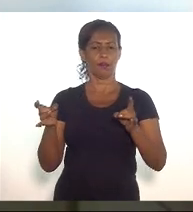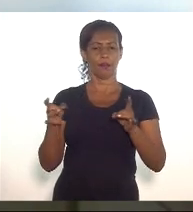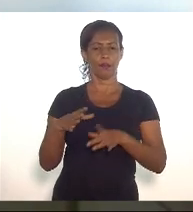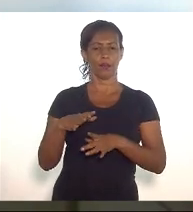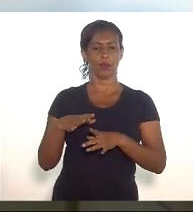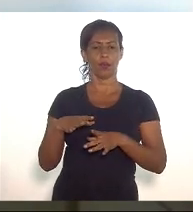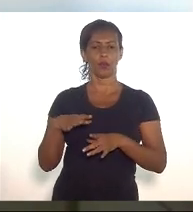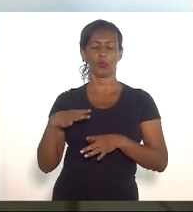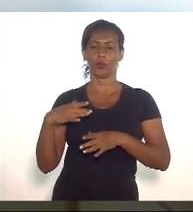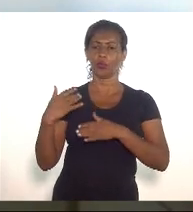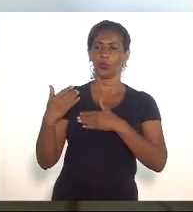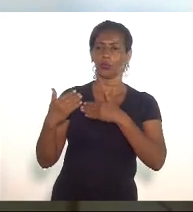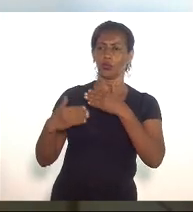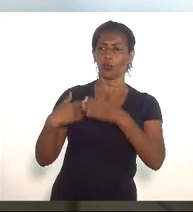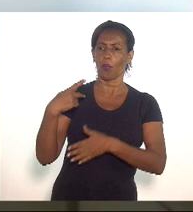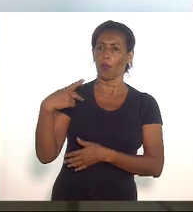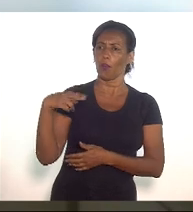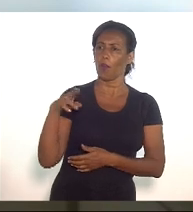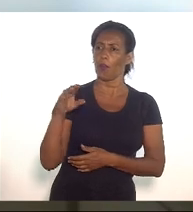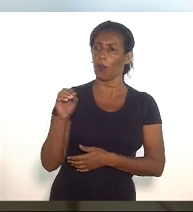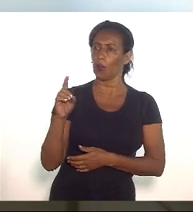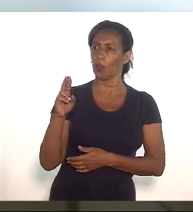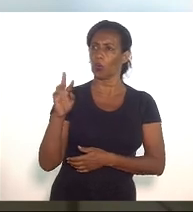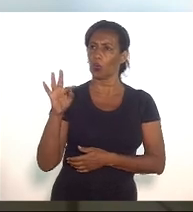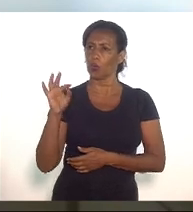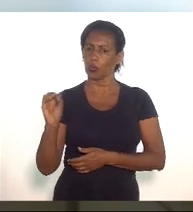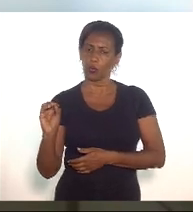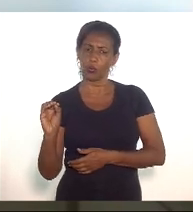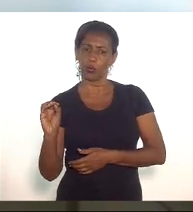matriz insumo-produto